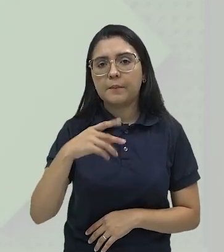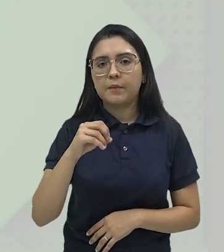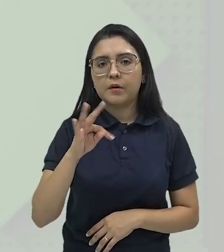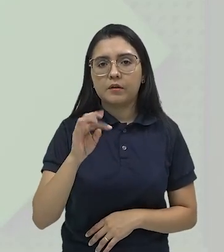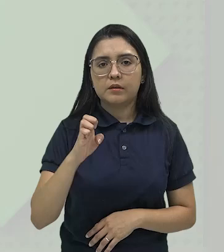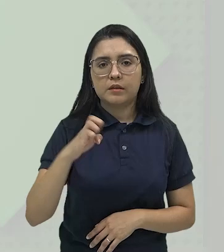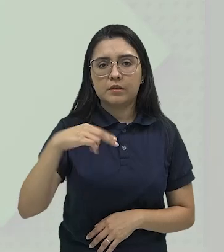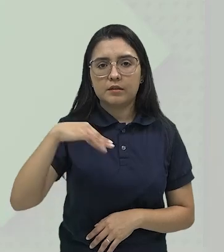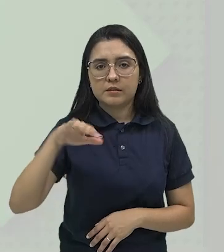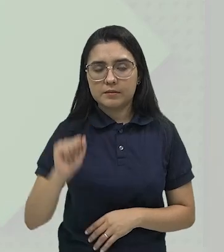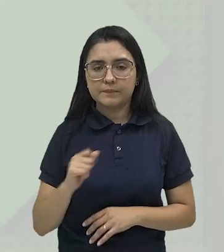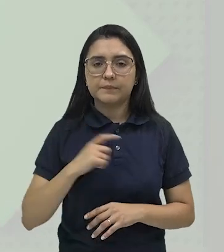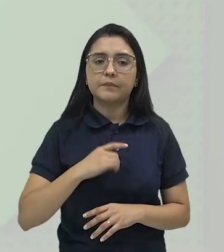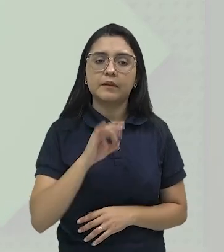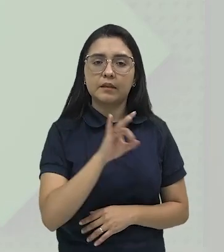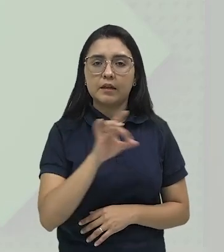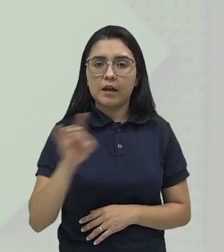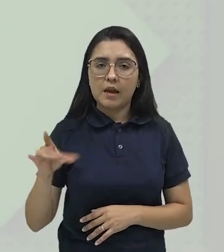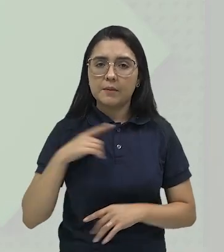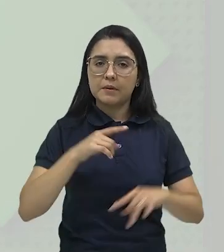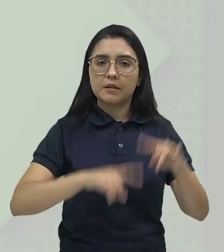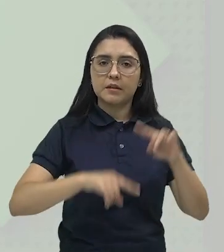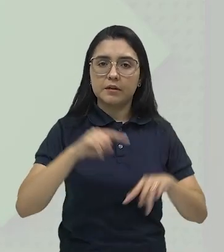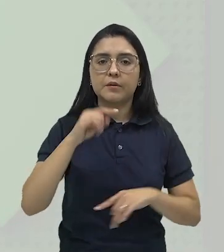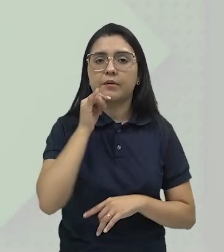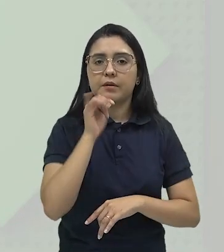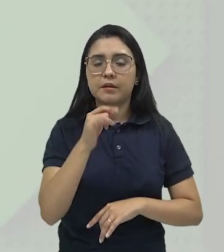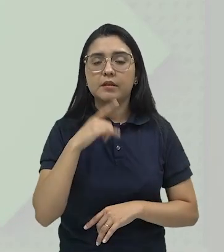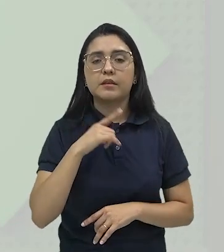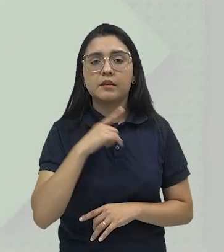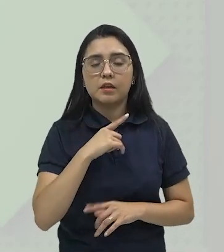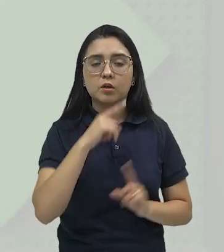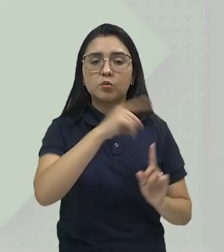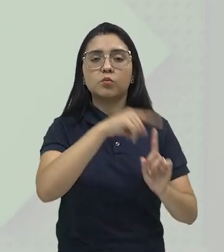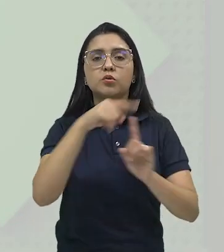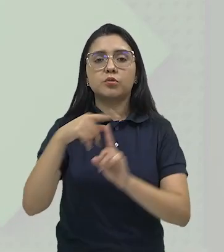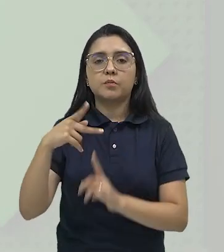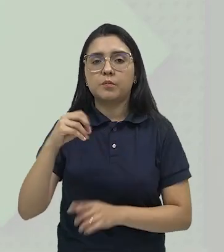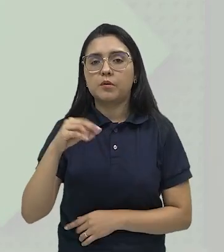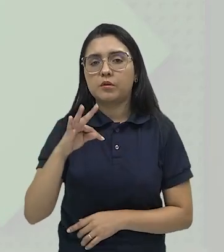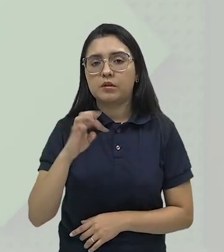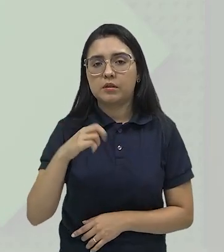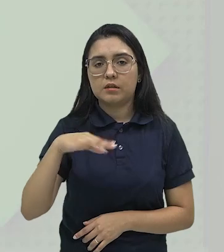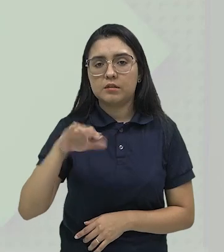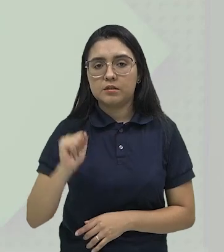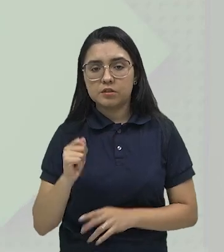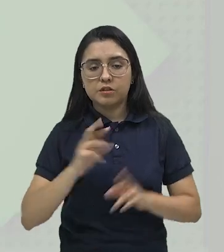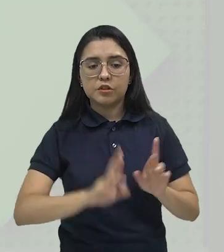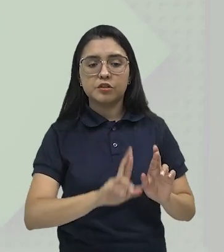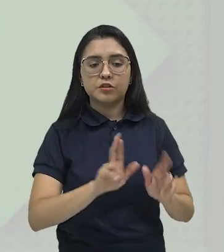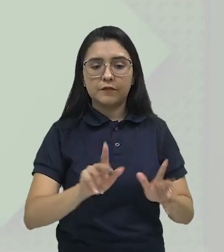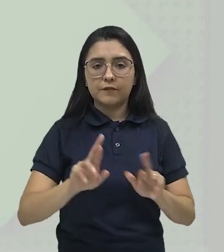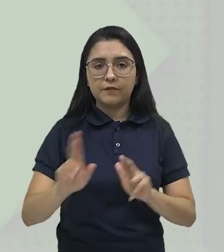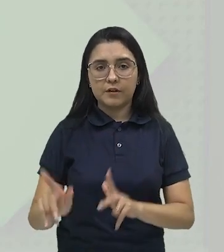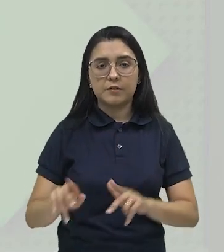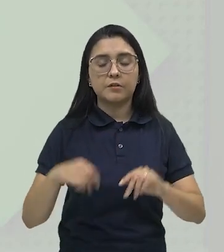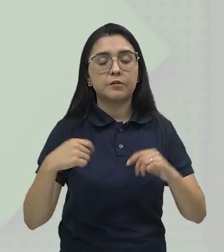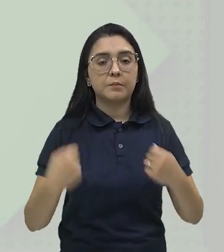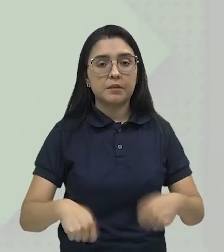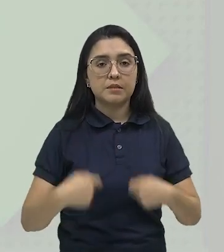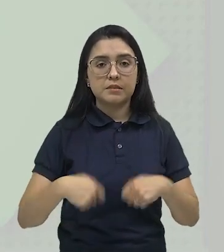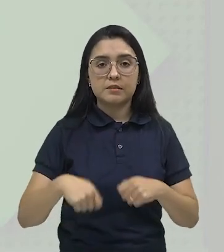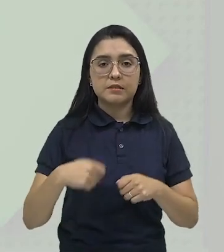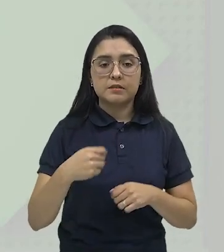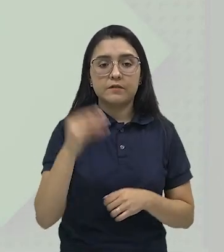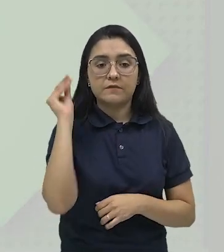E cada equipamento eletrônico na sua casa vai ter um tipo de potência diferente. Então, a gente precisa